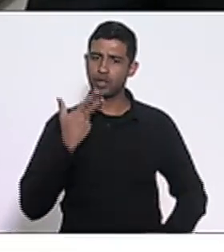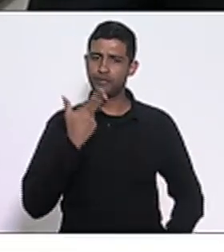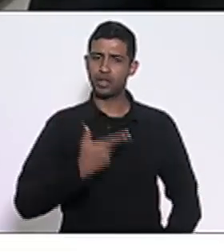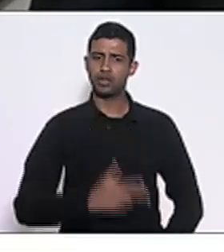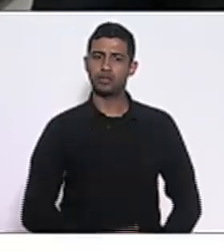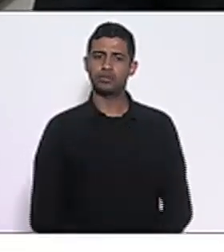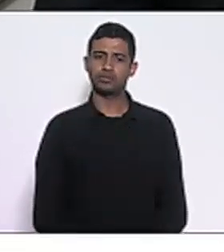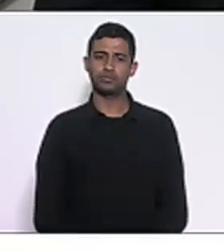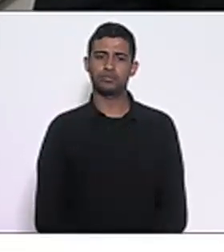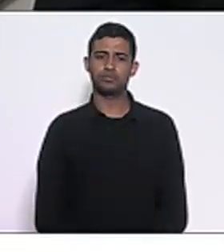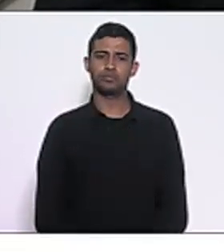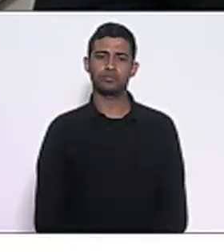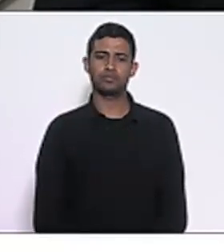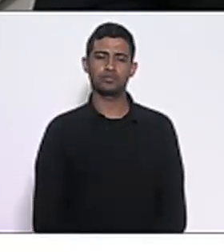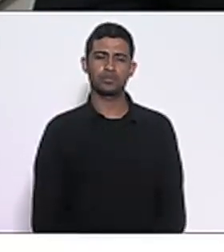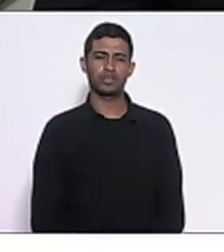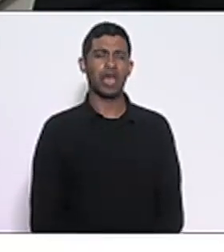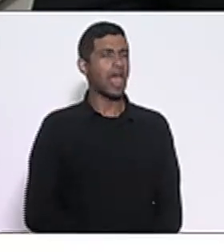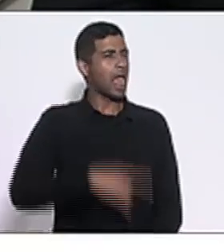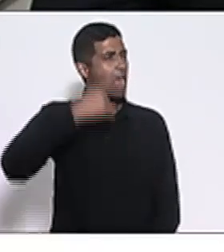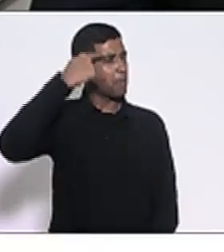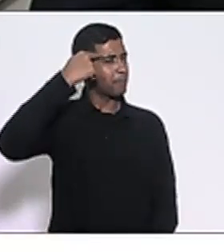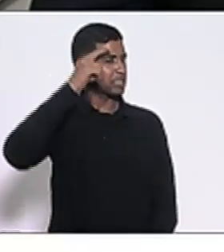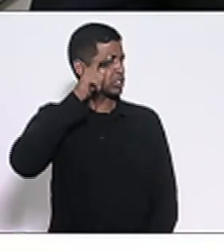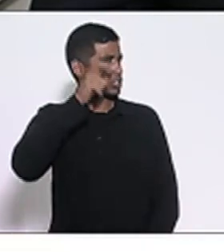Não veio com a intenção de melhorar